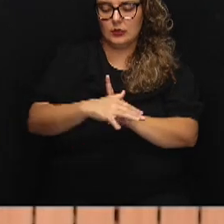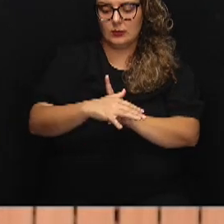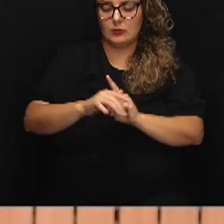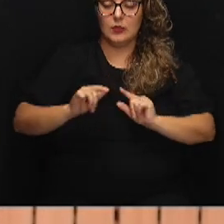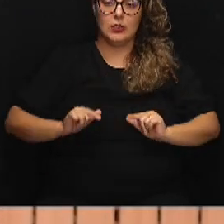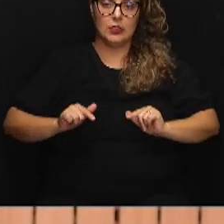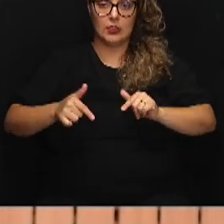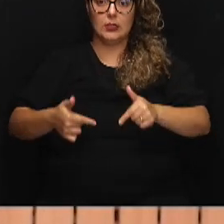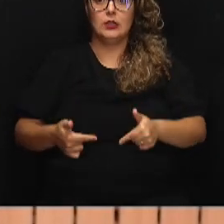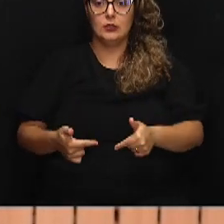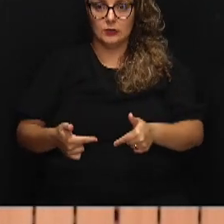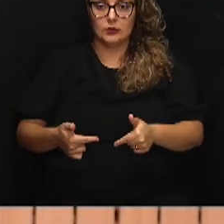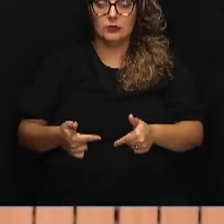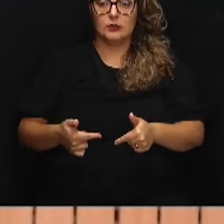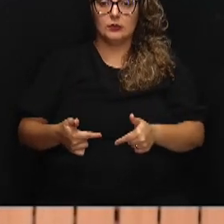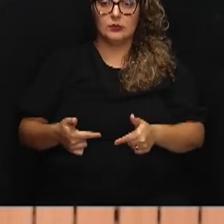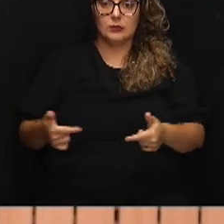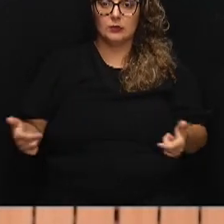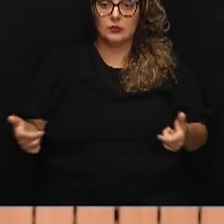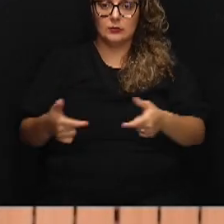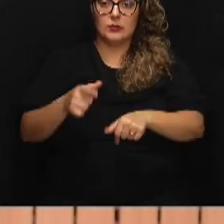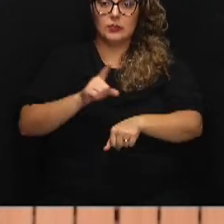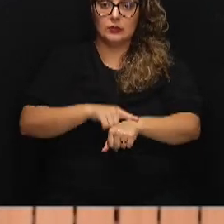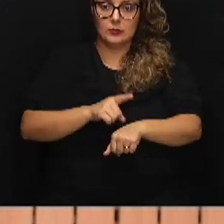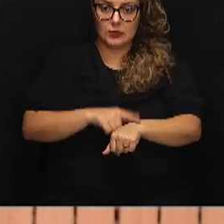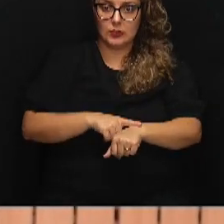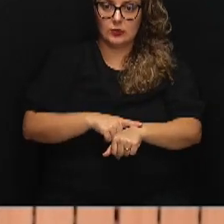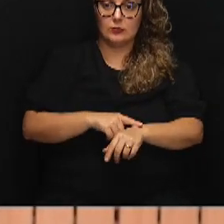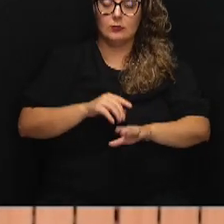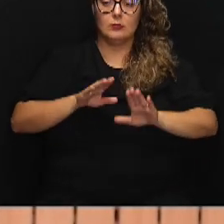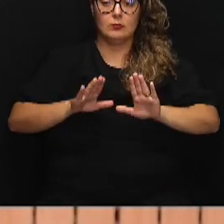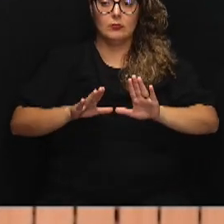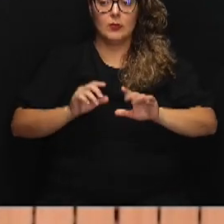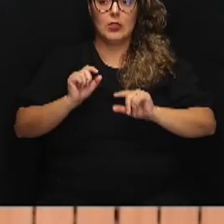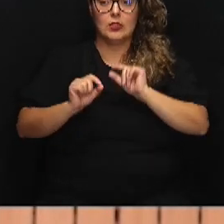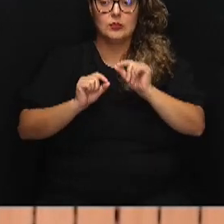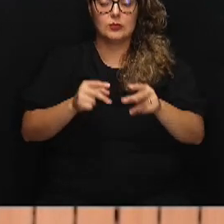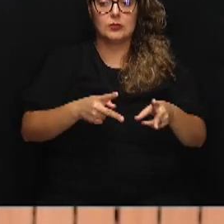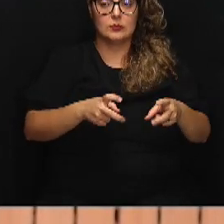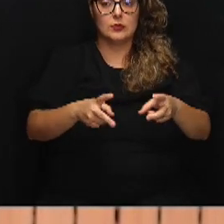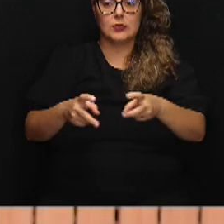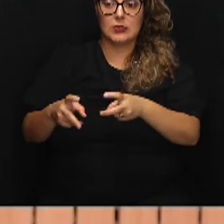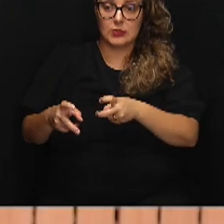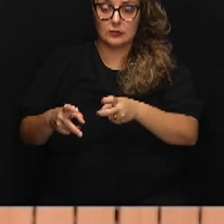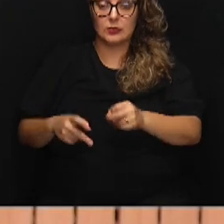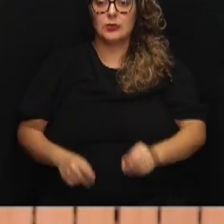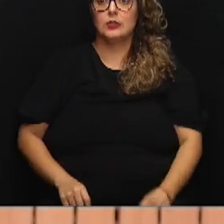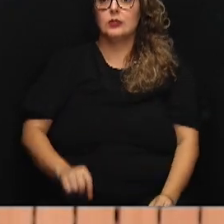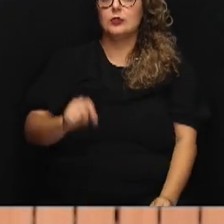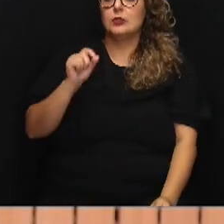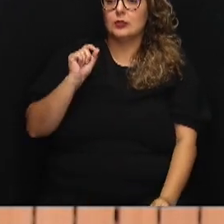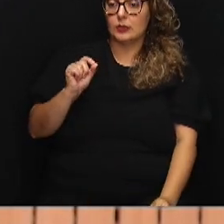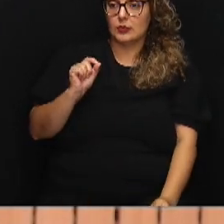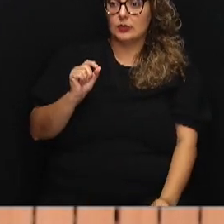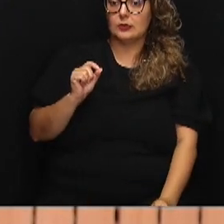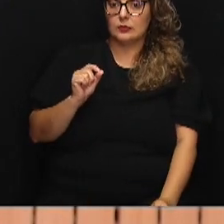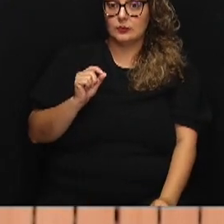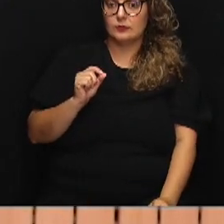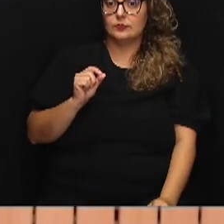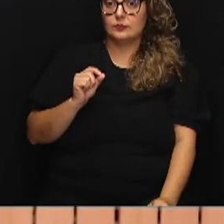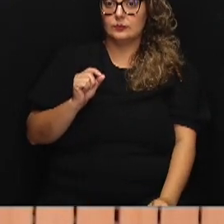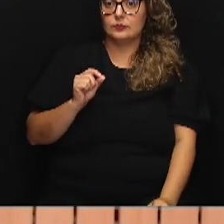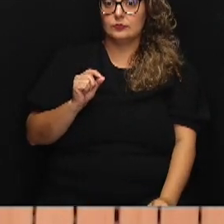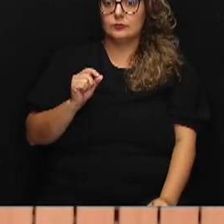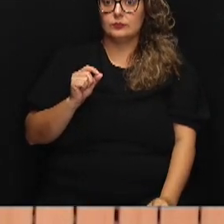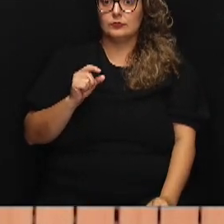luta da redução de jornada. Mas o que a gente tem percebido é que teve